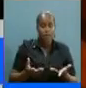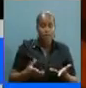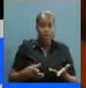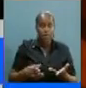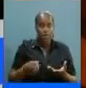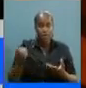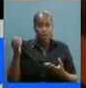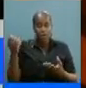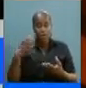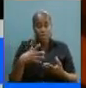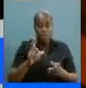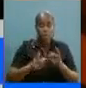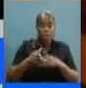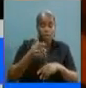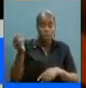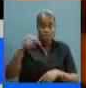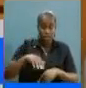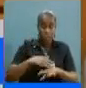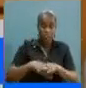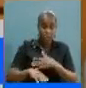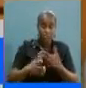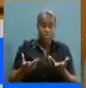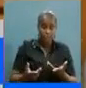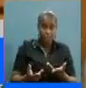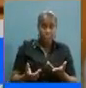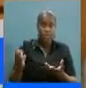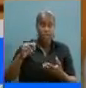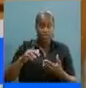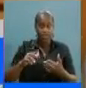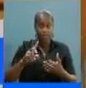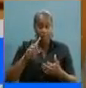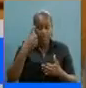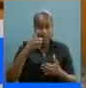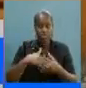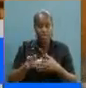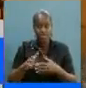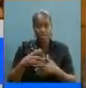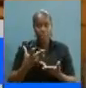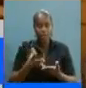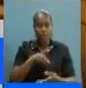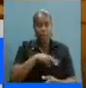eu entrar para fazer. Me entrar para ganhar o primeiro lugar e eu sei ganhar o primeiro lugar. É uma sensação incrível.